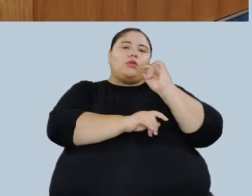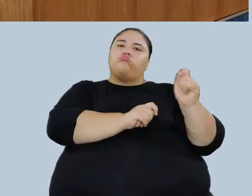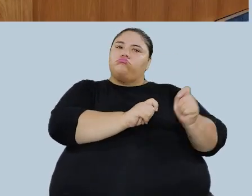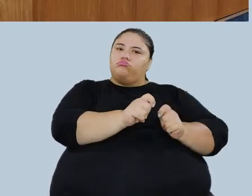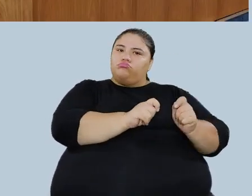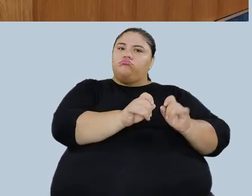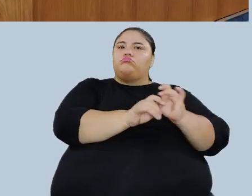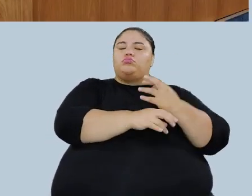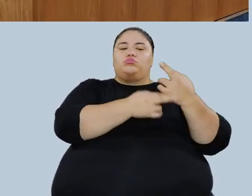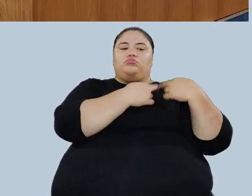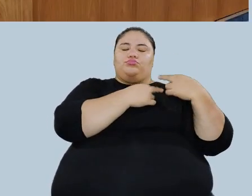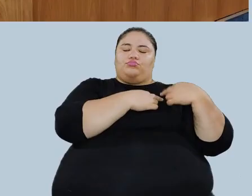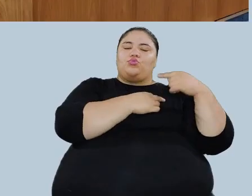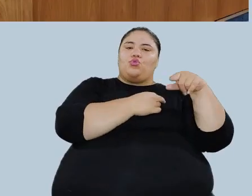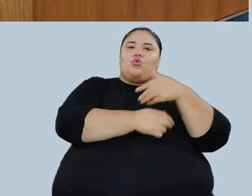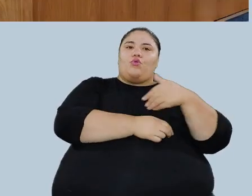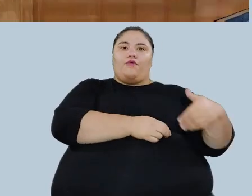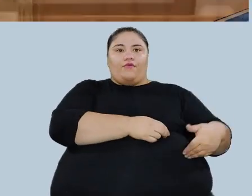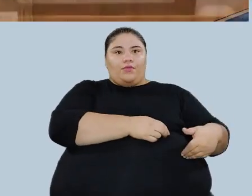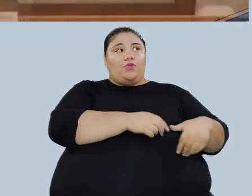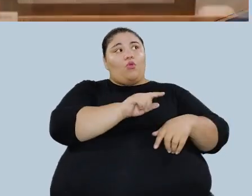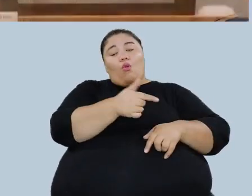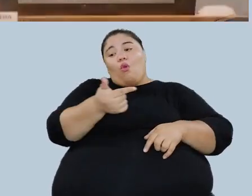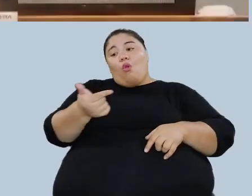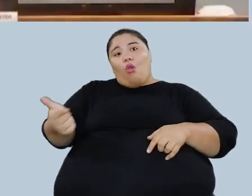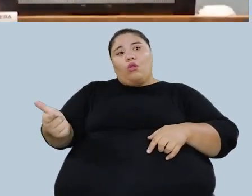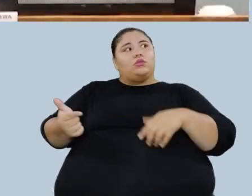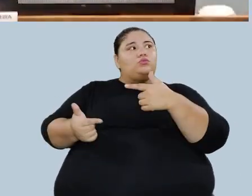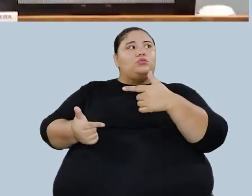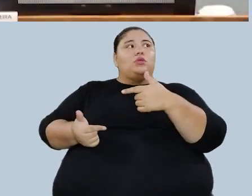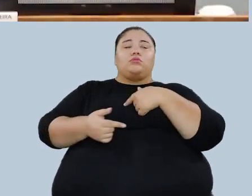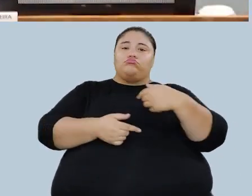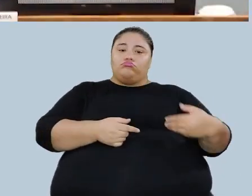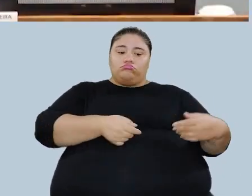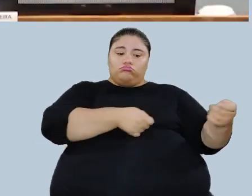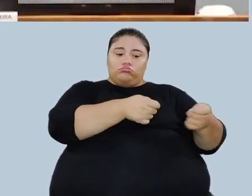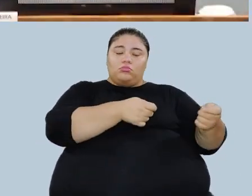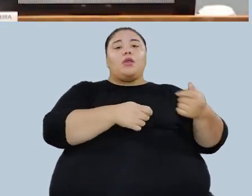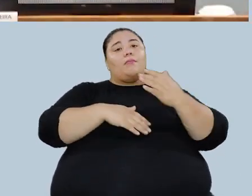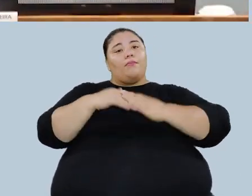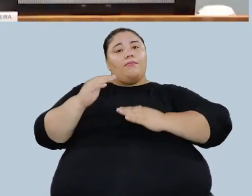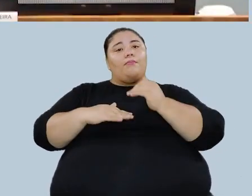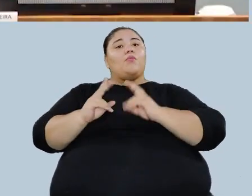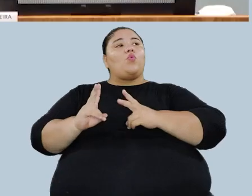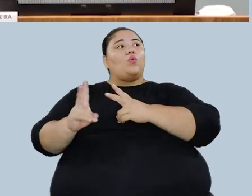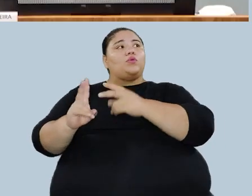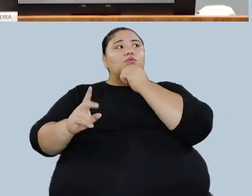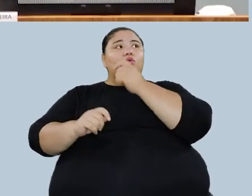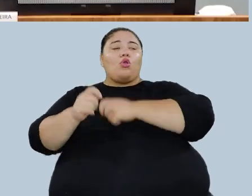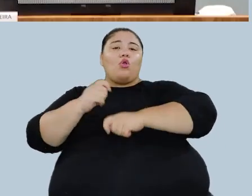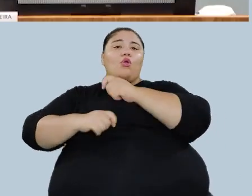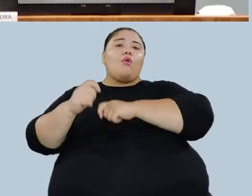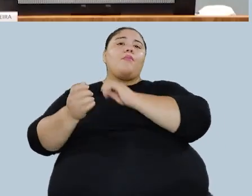controle, né, governamental, e aquelas outras que, mesmo não estando sob controle governamental, praticam, né, essas